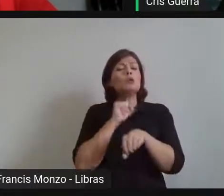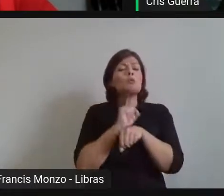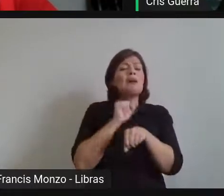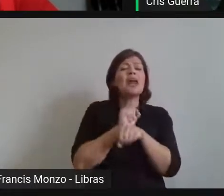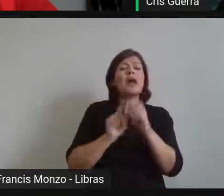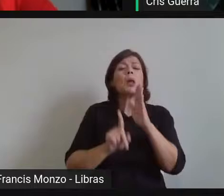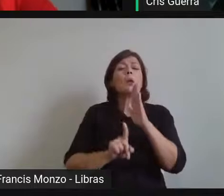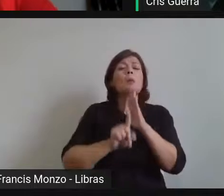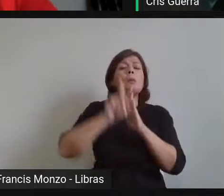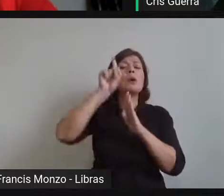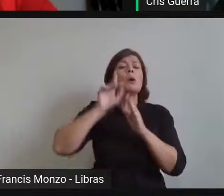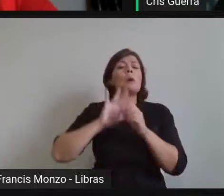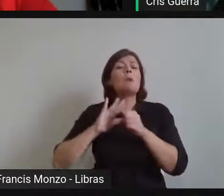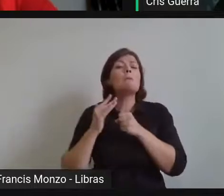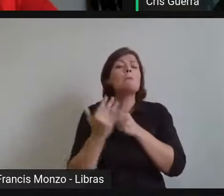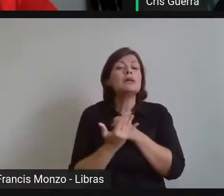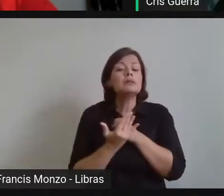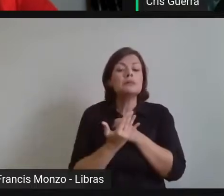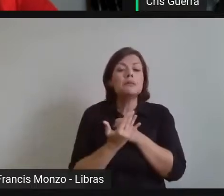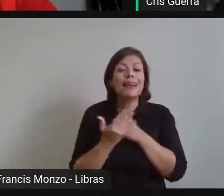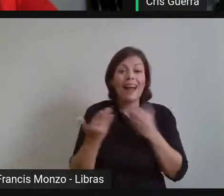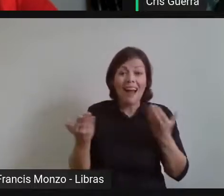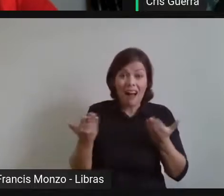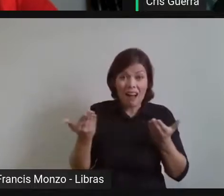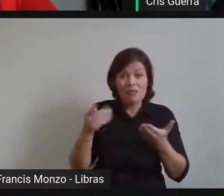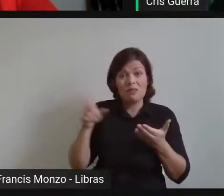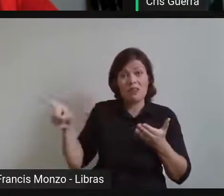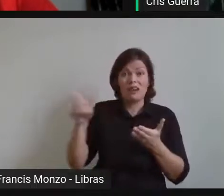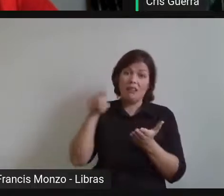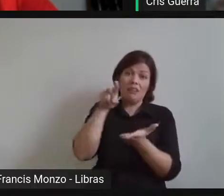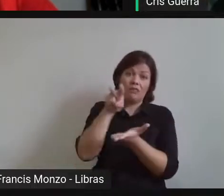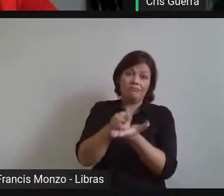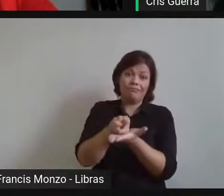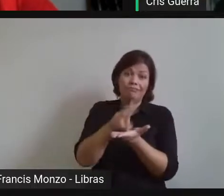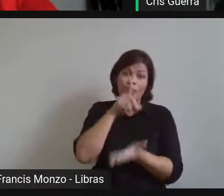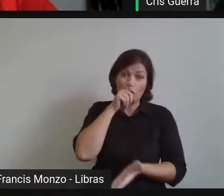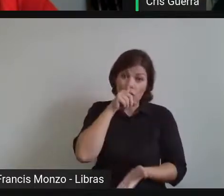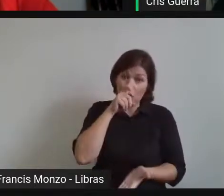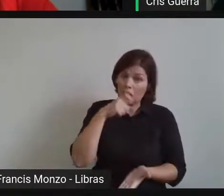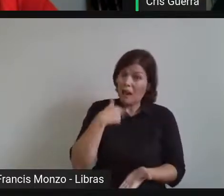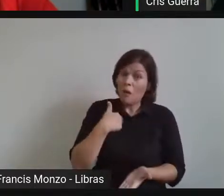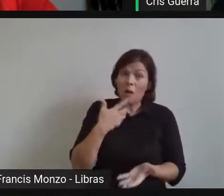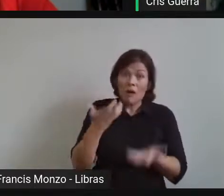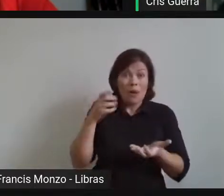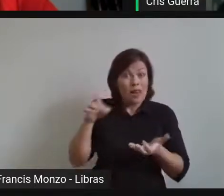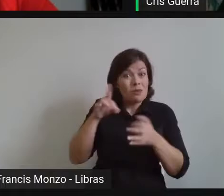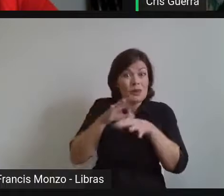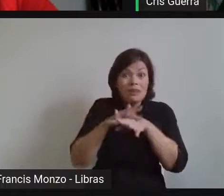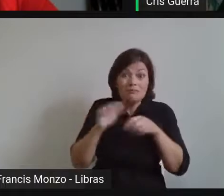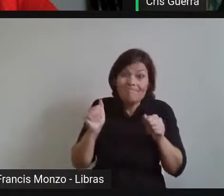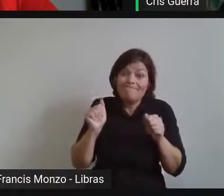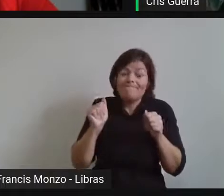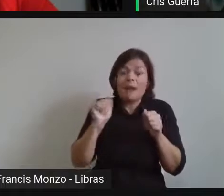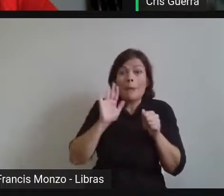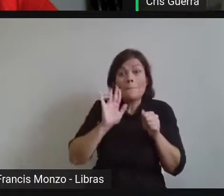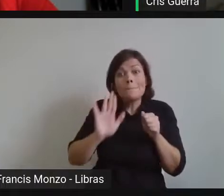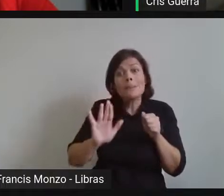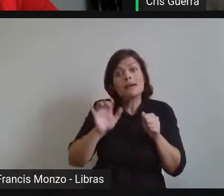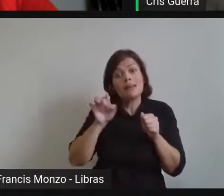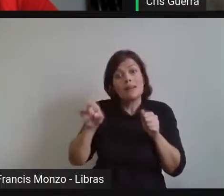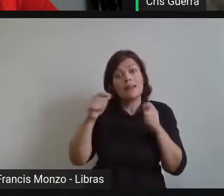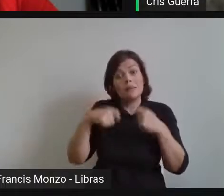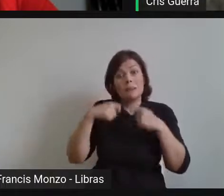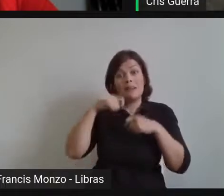hospital nesse momento. Eu não desejava isso para ele, nem desejo, espero que sare logo, mas eu espero que com isso ele aprenda, né? Que